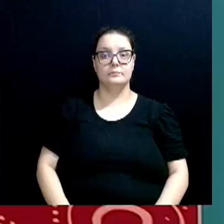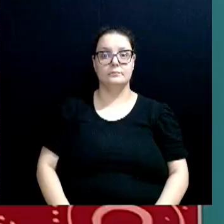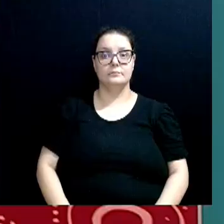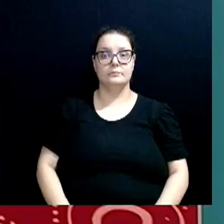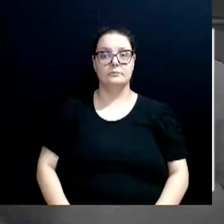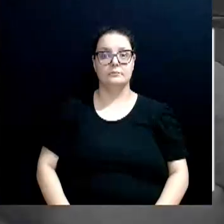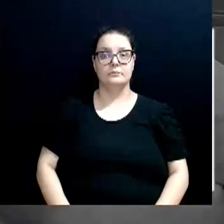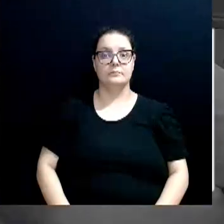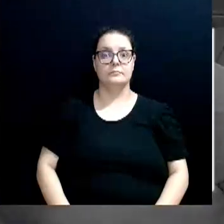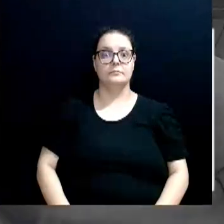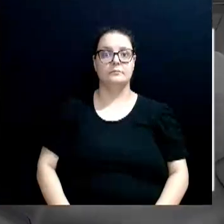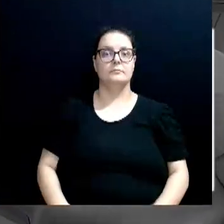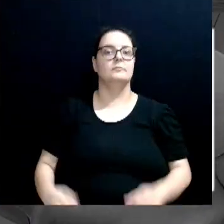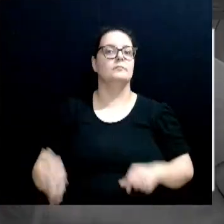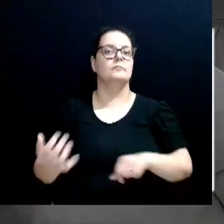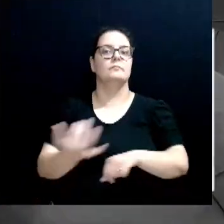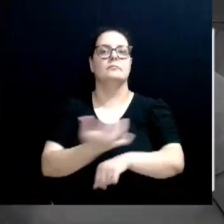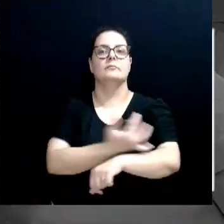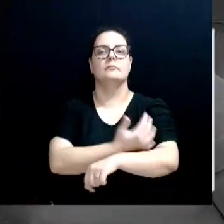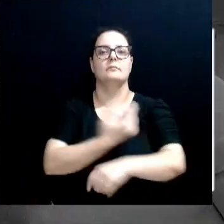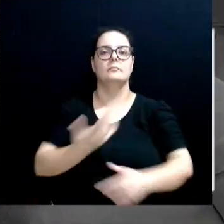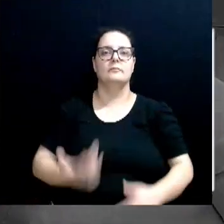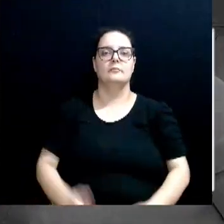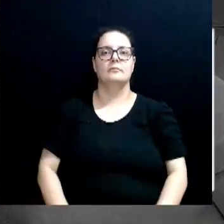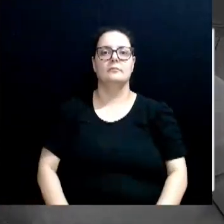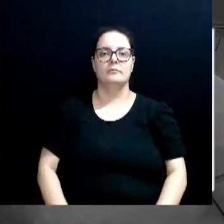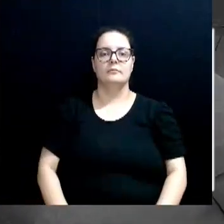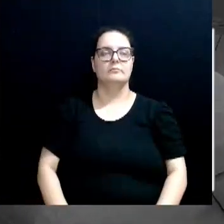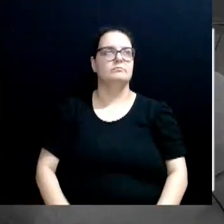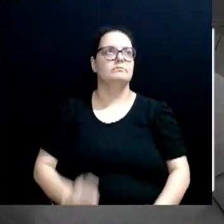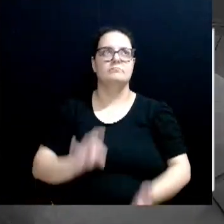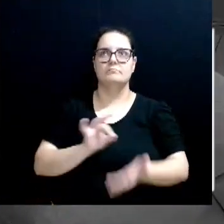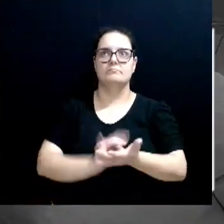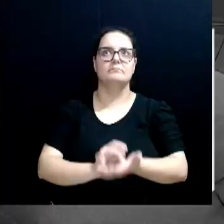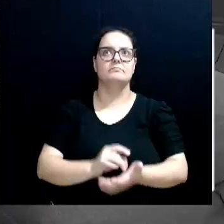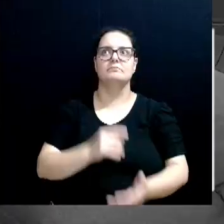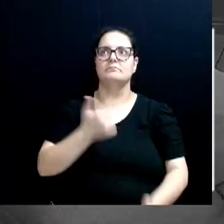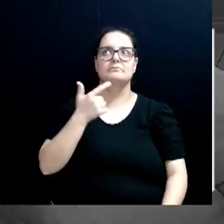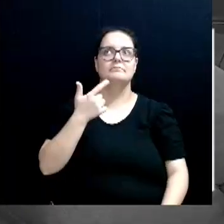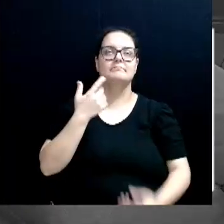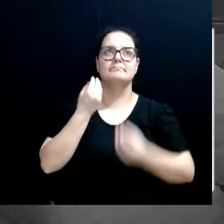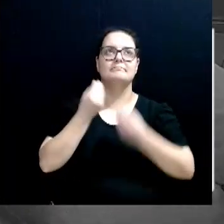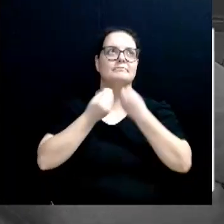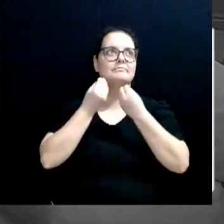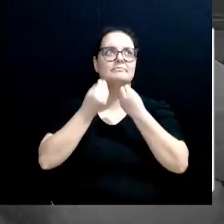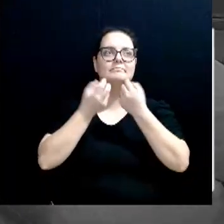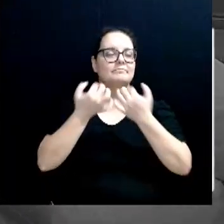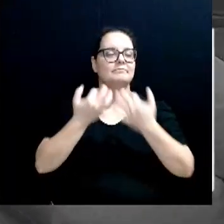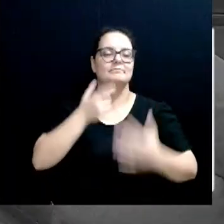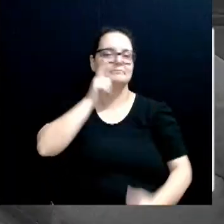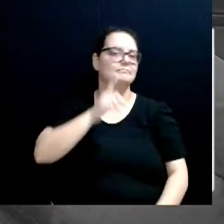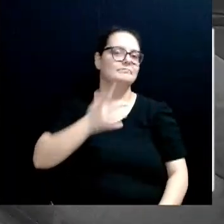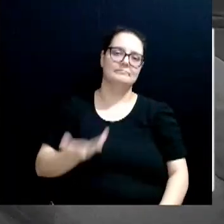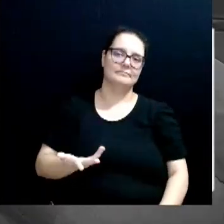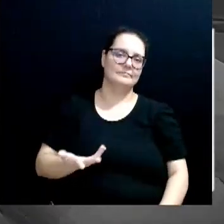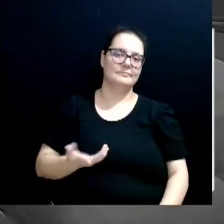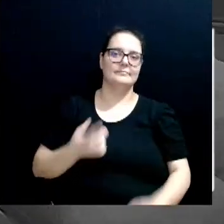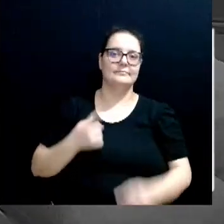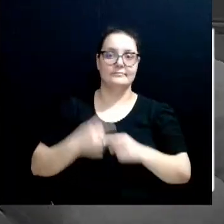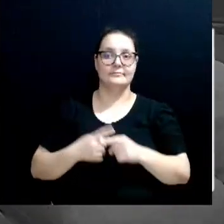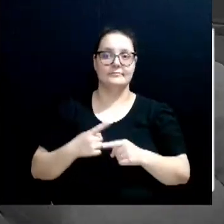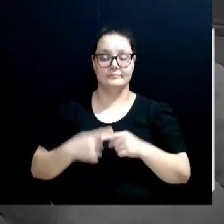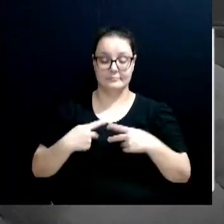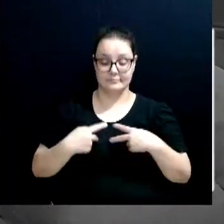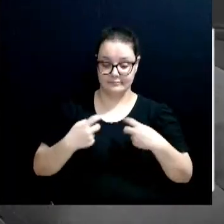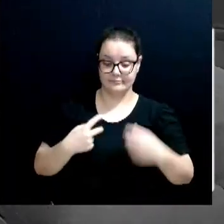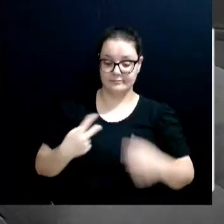uma emoção, algo, eu não, sinceramente, eu não consigo explicar, sabe? Porque é um